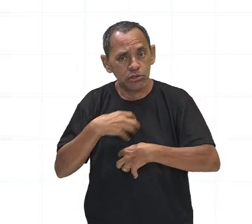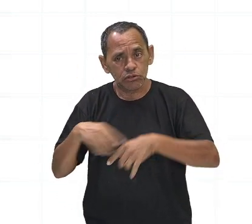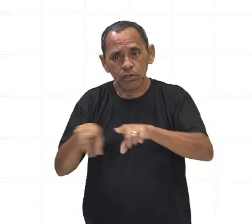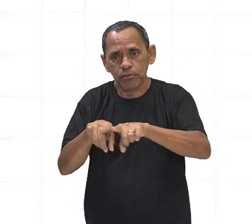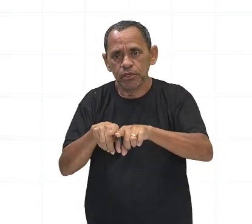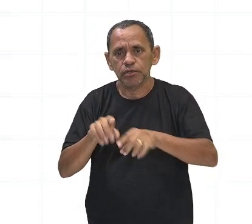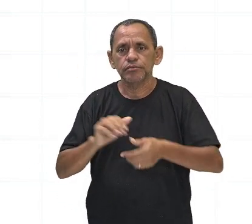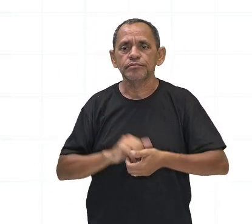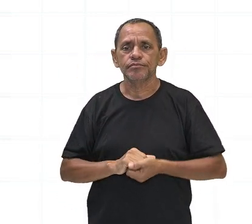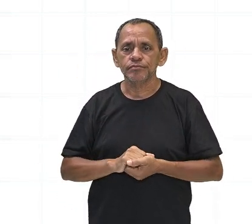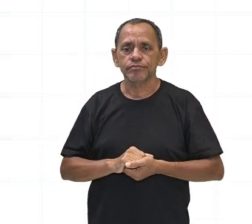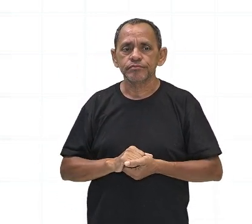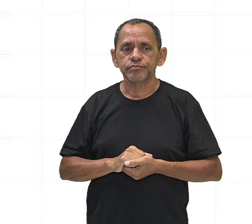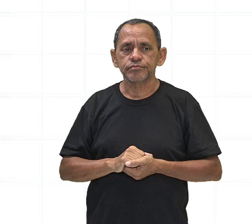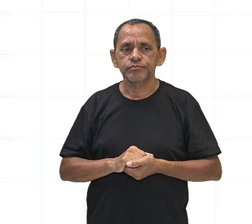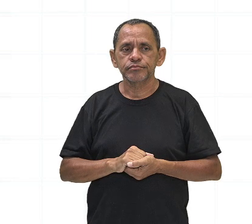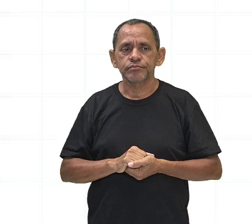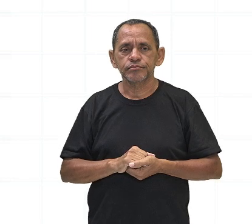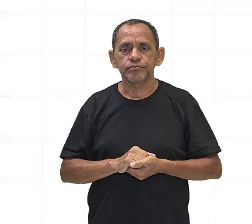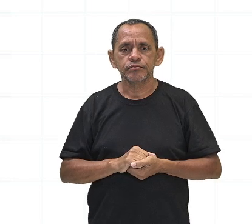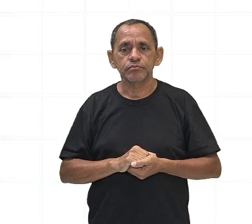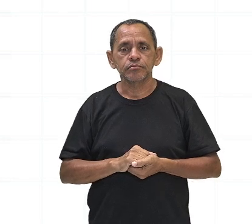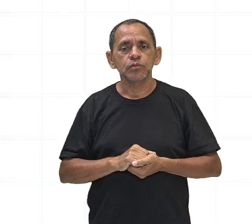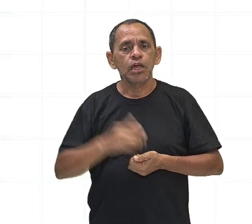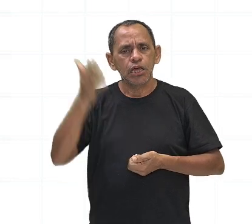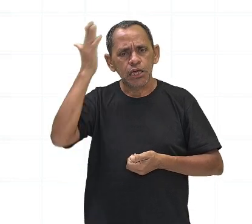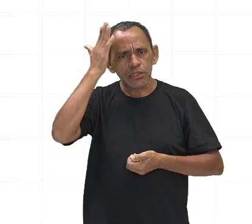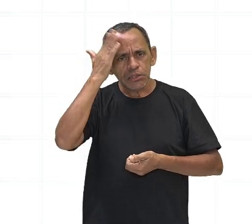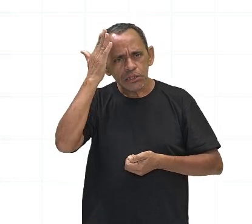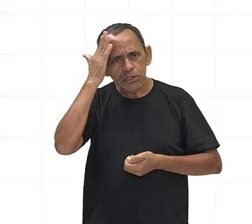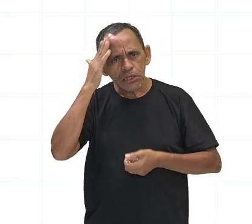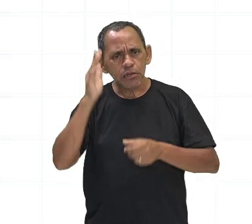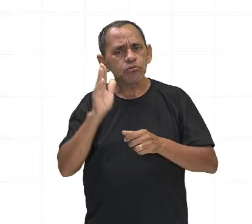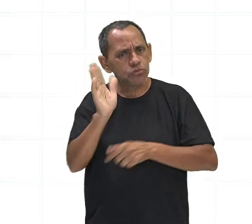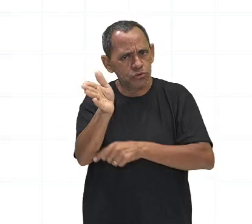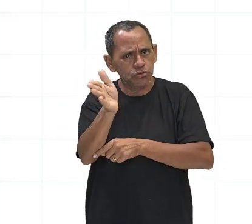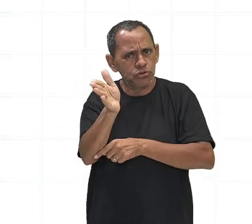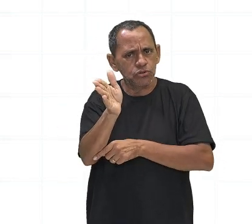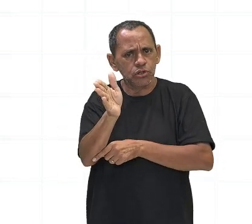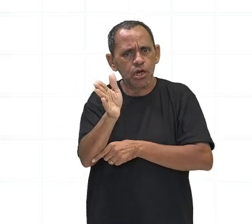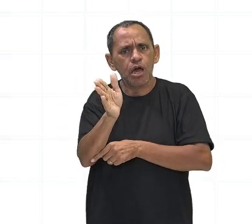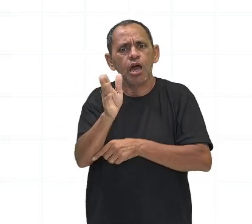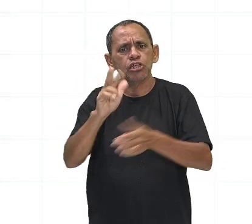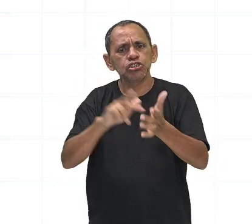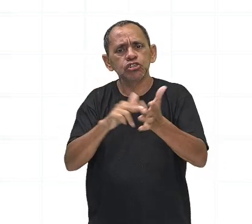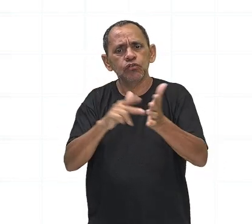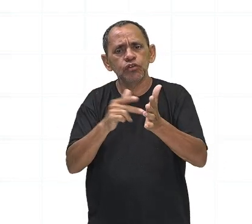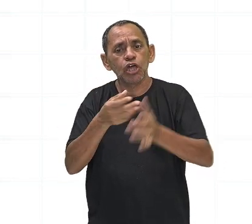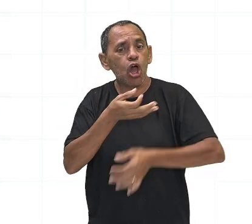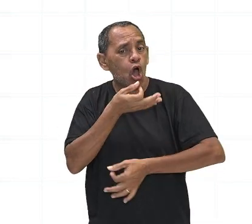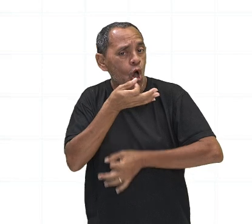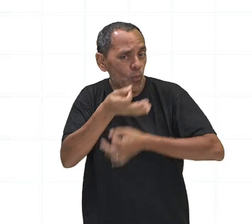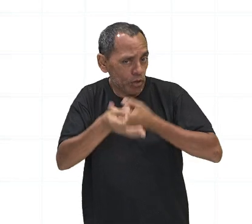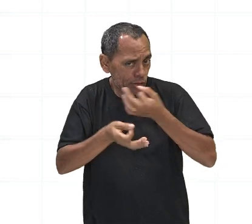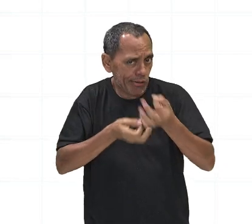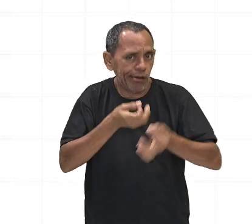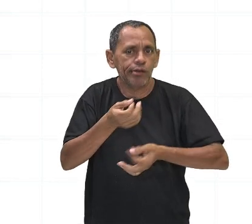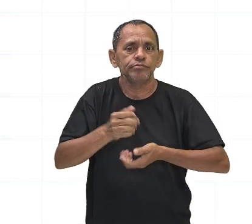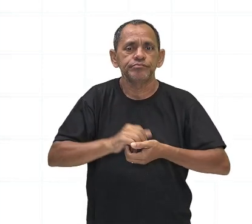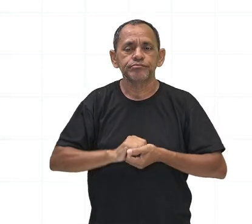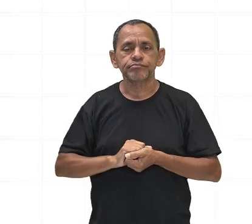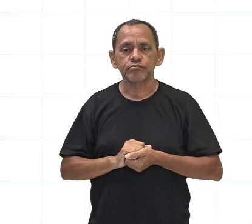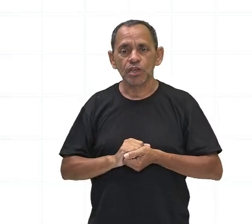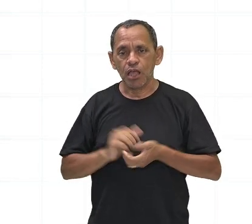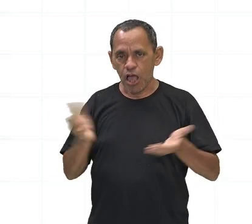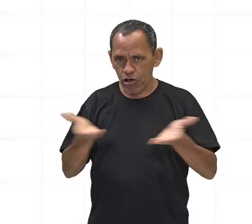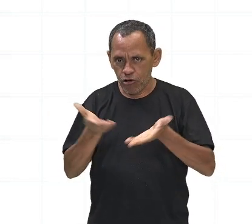aqui para vocês. Nós já entendemos, então, o que é opinar, né? Nós precisamos saber aí o que é esse